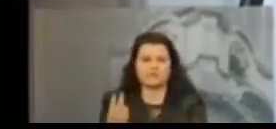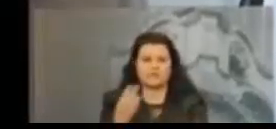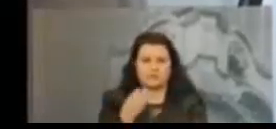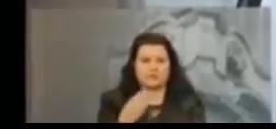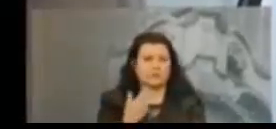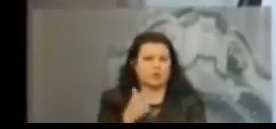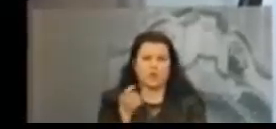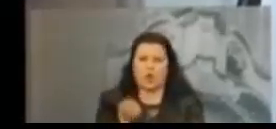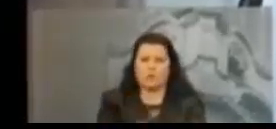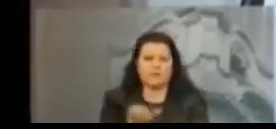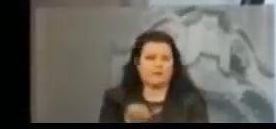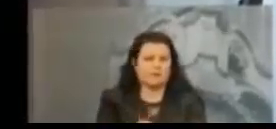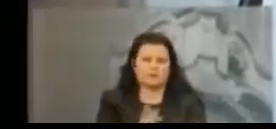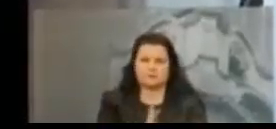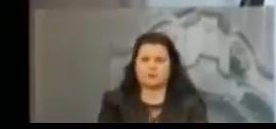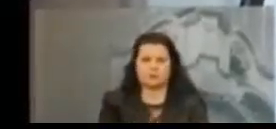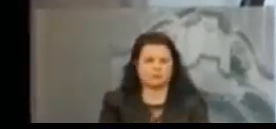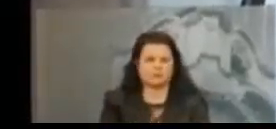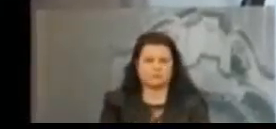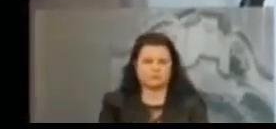temos obrigação nenhuma de